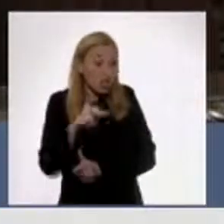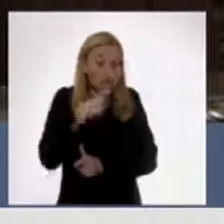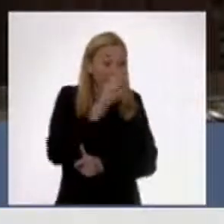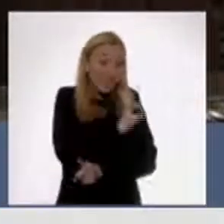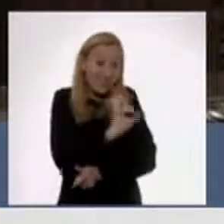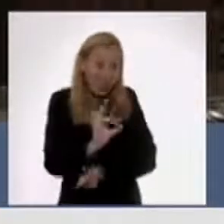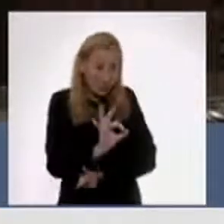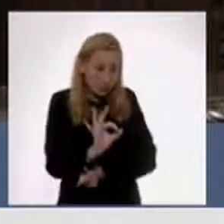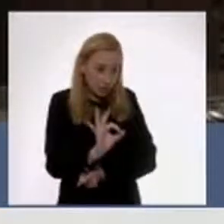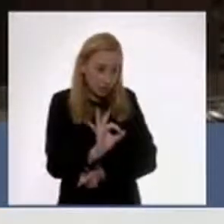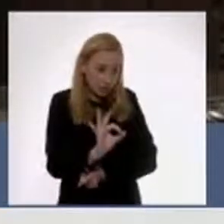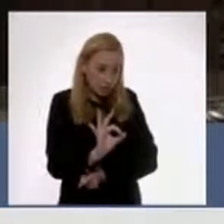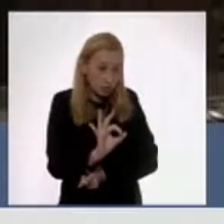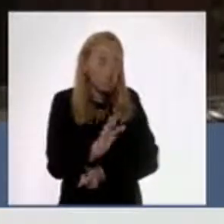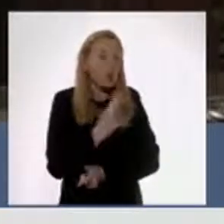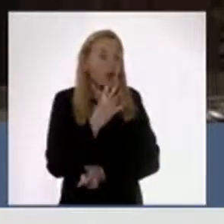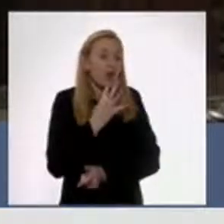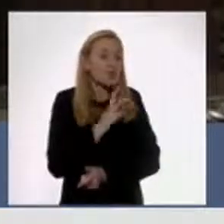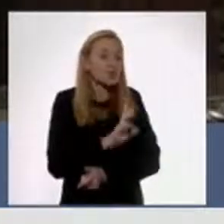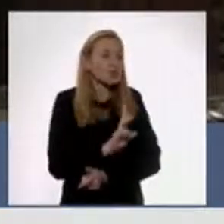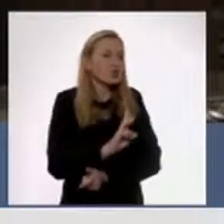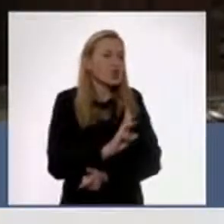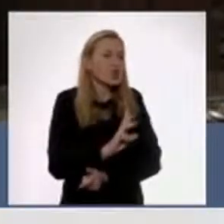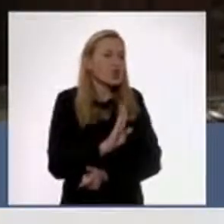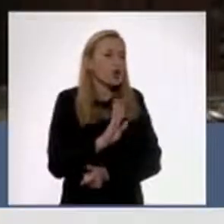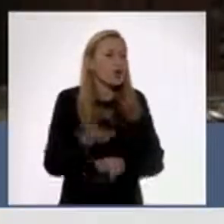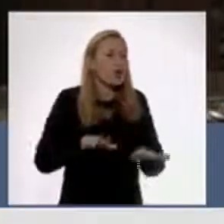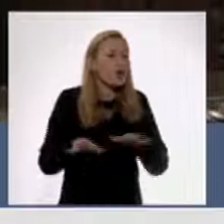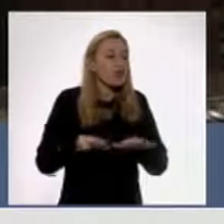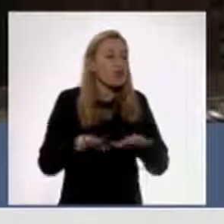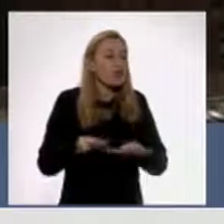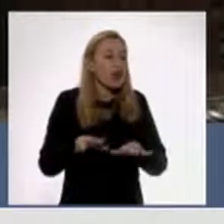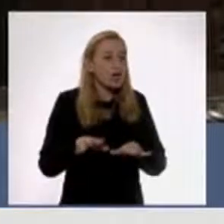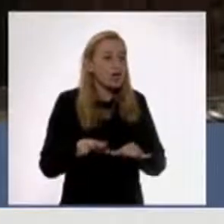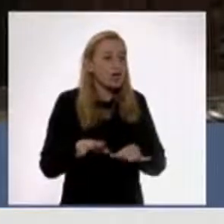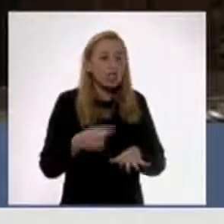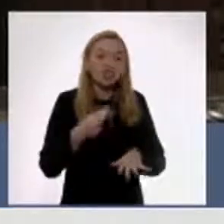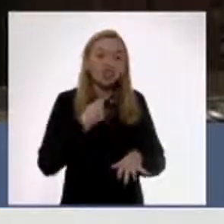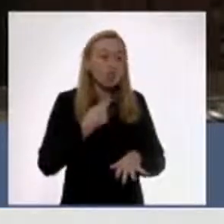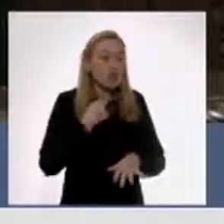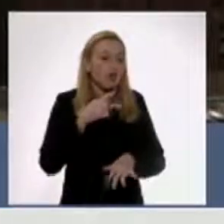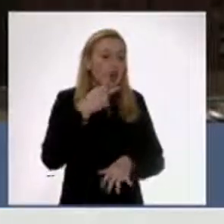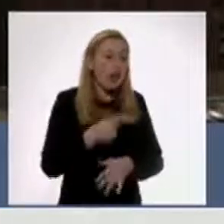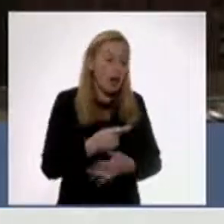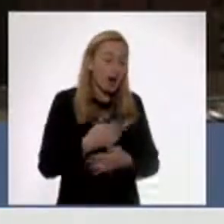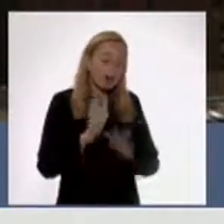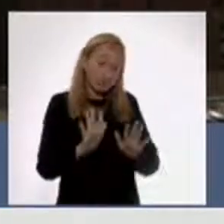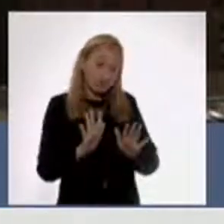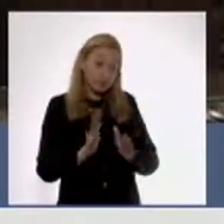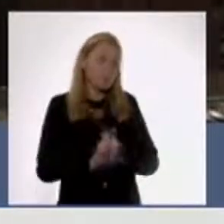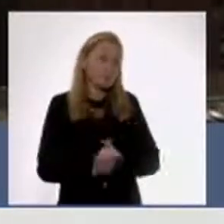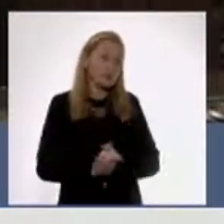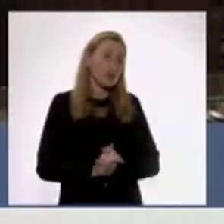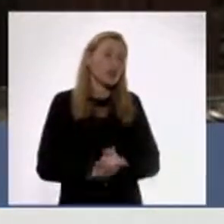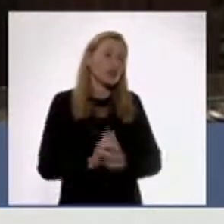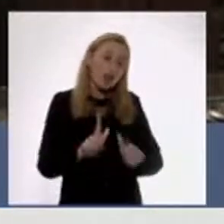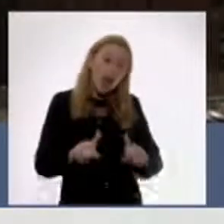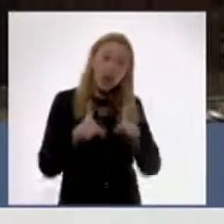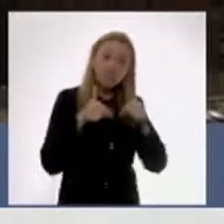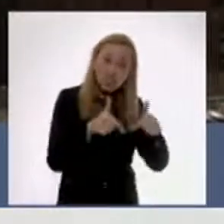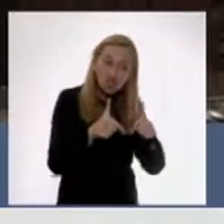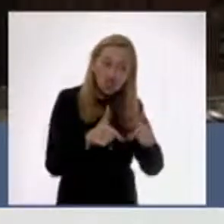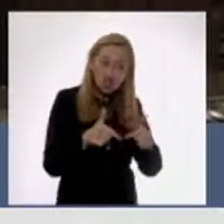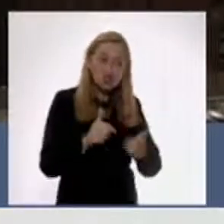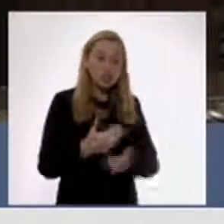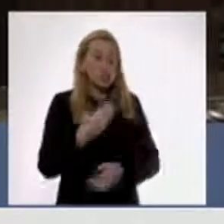que ficou conhecido como Movimento Posso Me Identificar. Desde então, vem atuando e eu